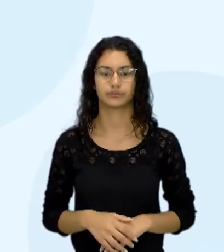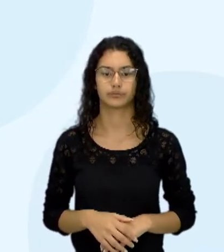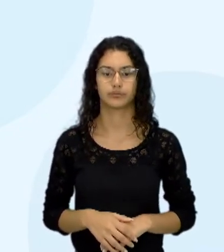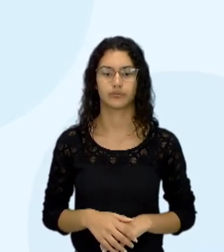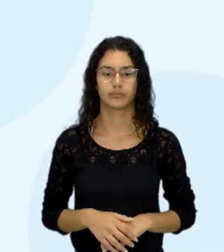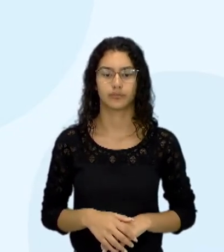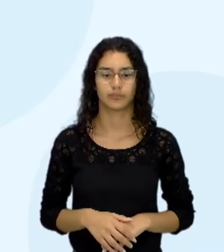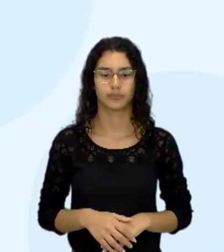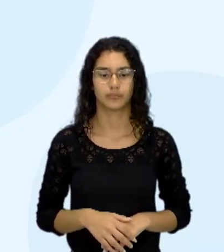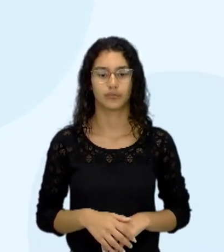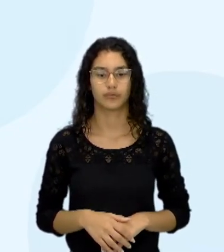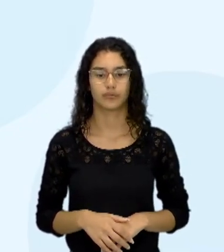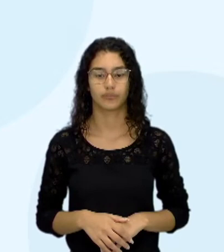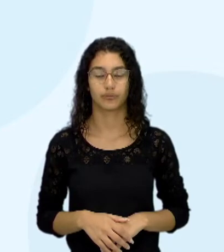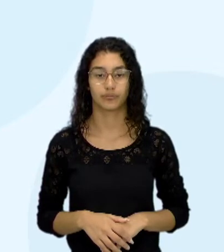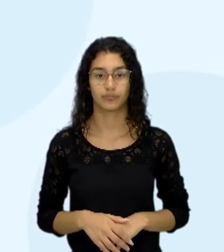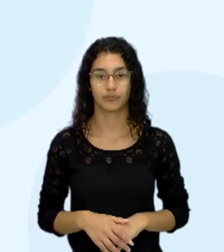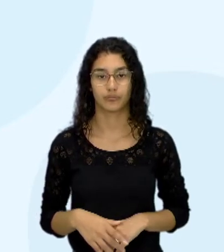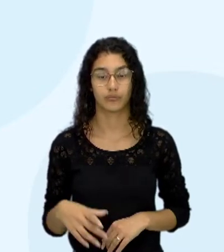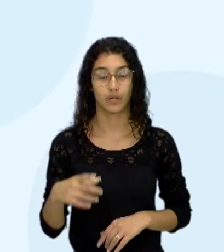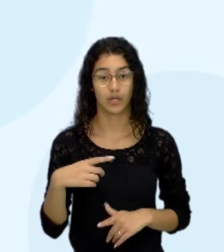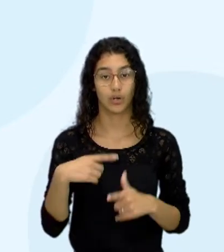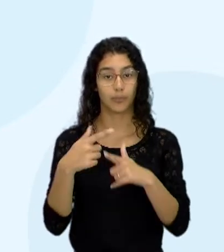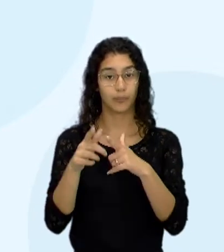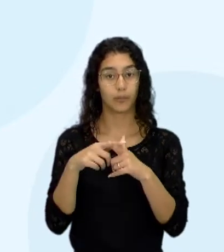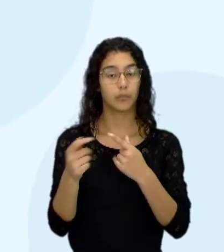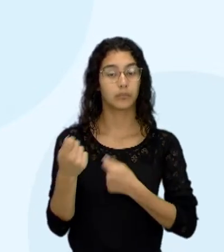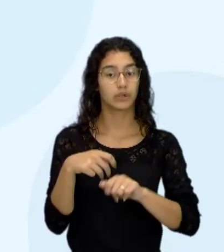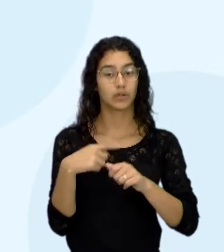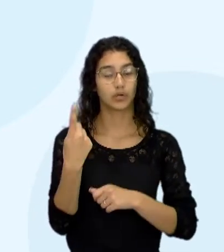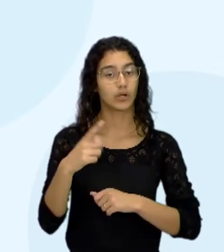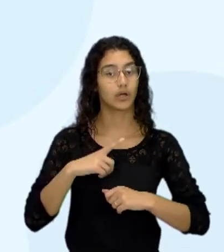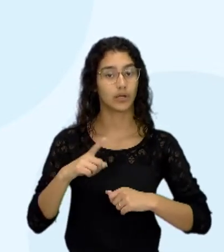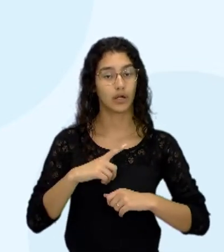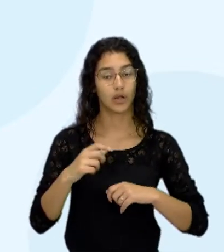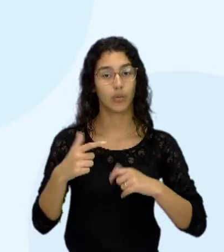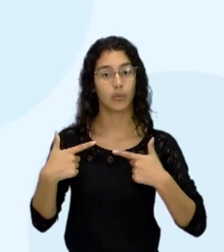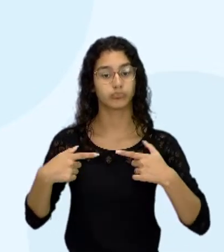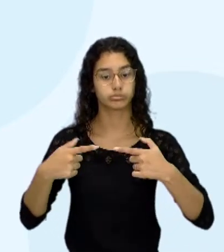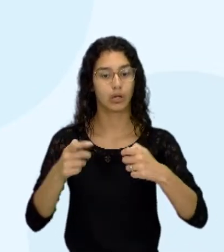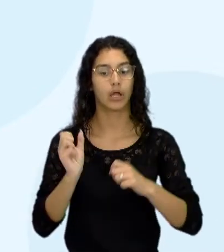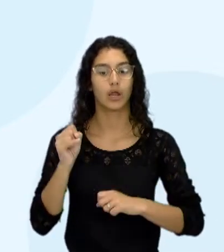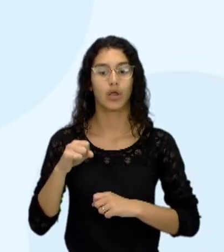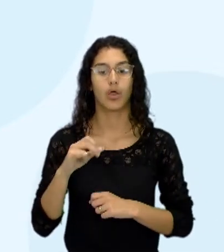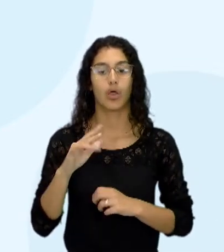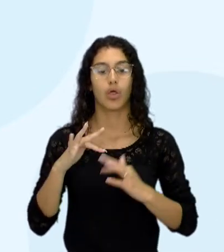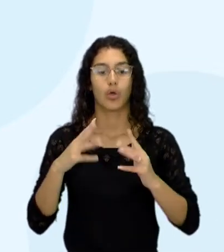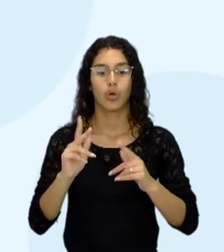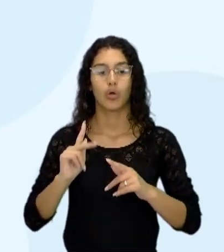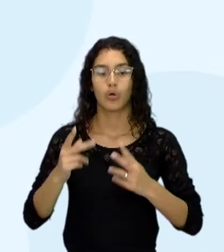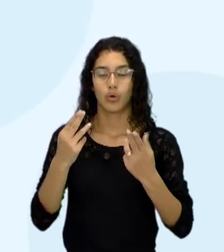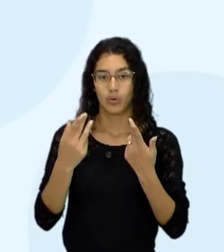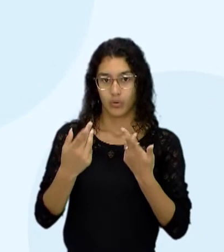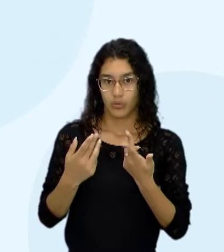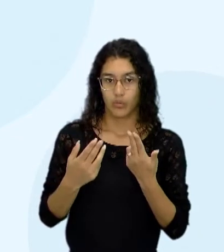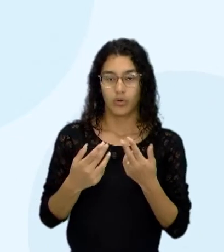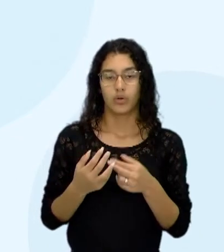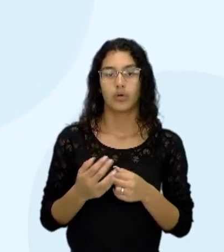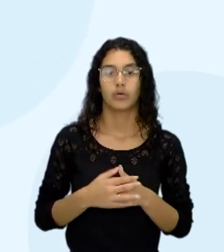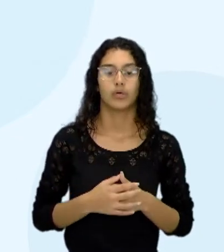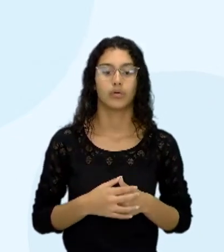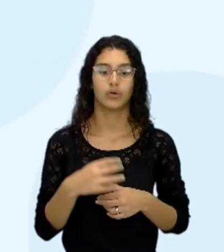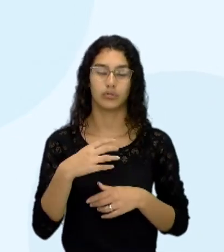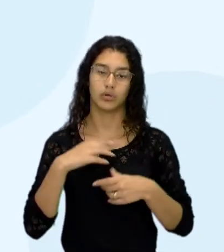sobre a questão dos prejuízos financeiros que a gente pode ter com a guerra. Aí ele coloca aqui, ó, se tudo se mantiver como está, né? No caso da